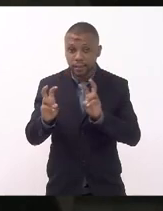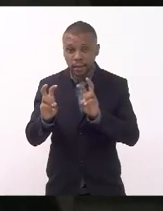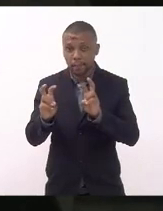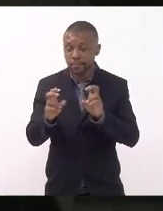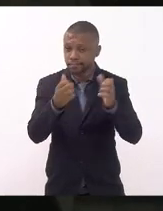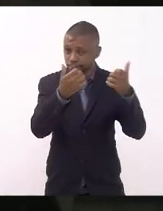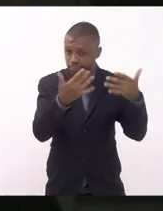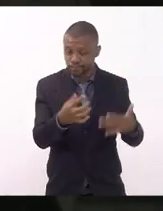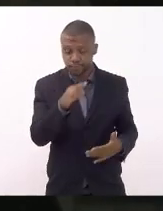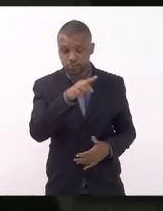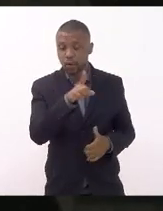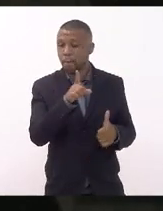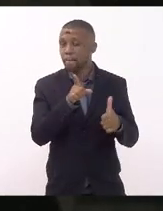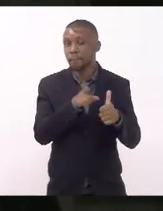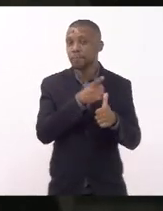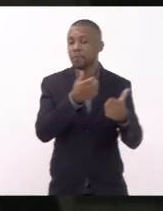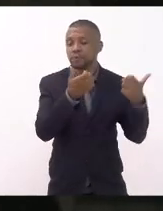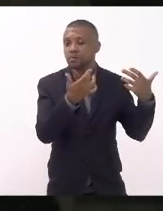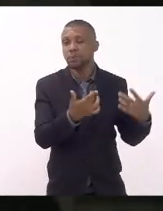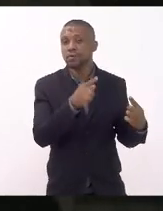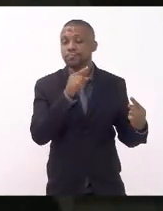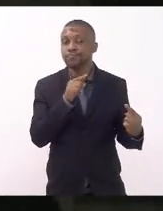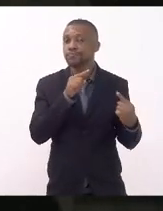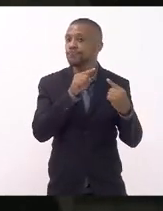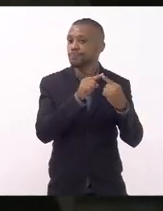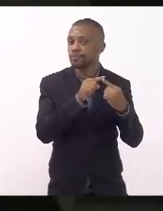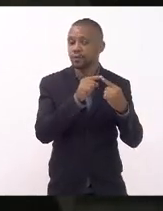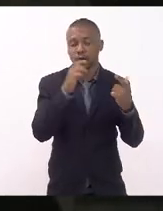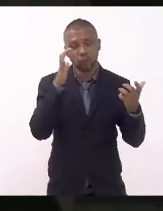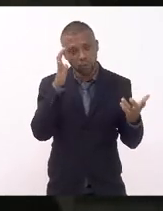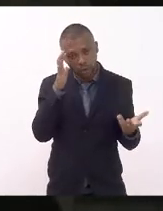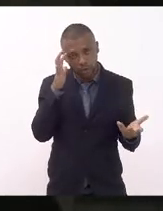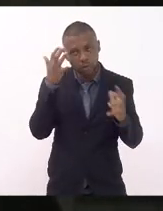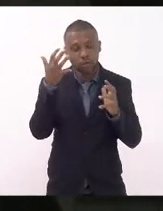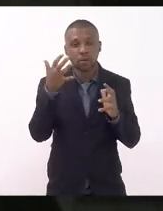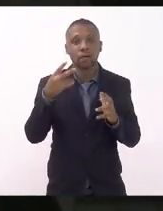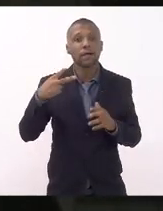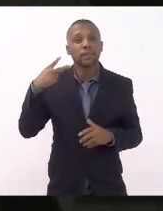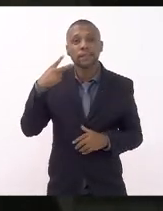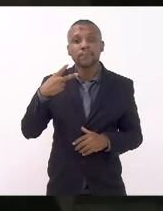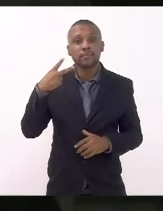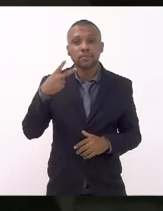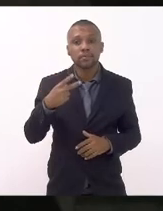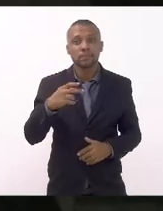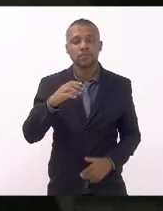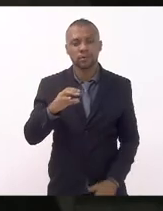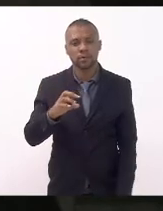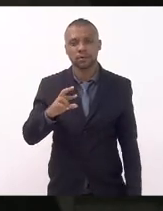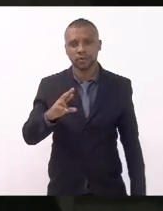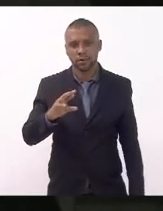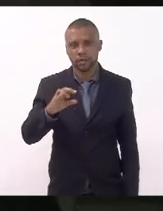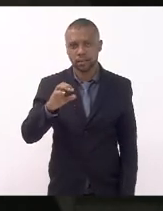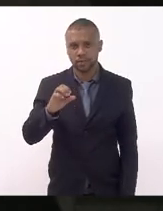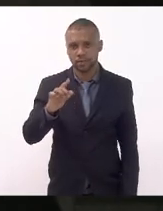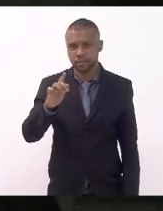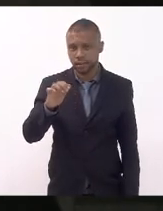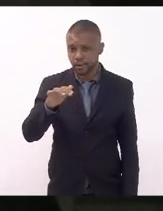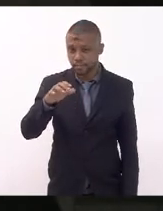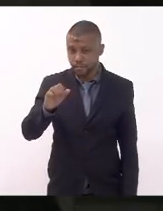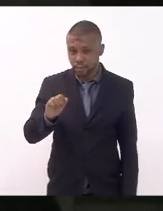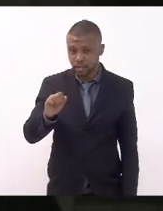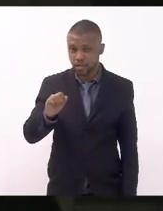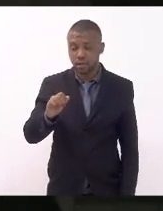o primeiro tem a ver com a situação da vereadora Cris Gêmeas, do município de